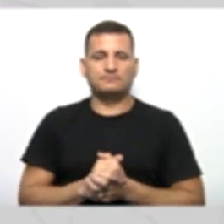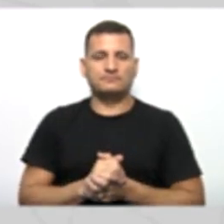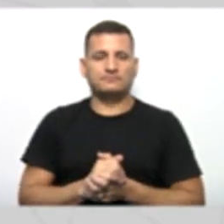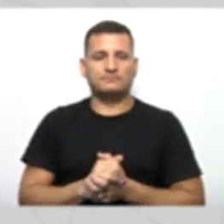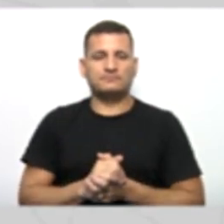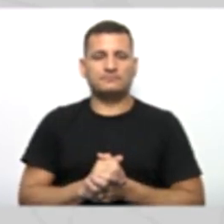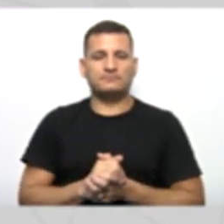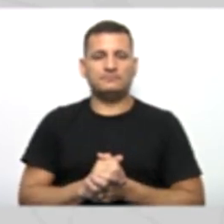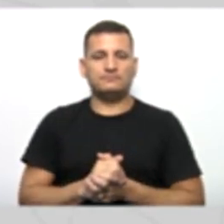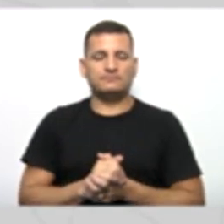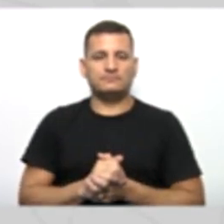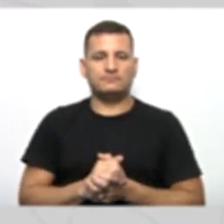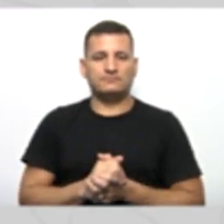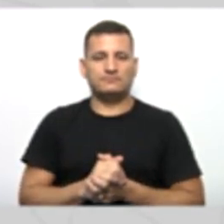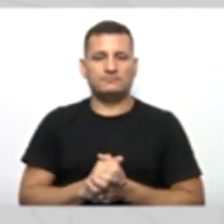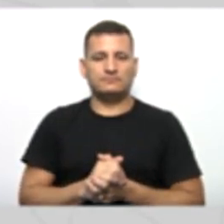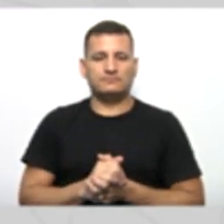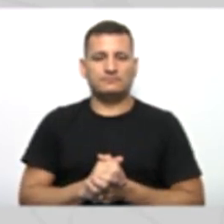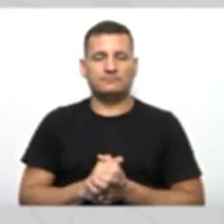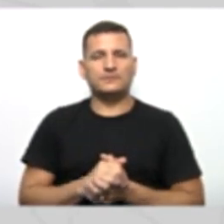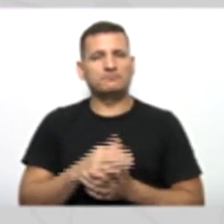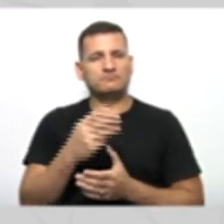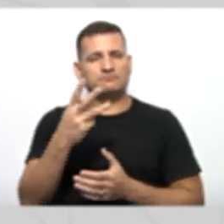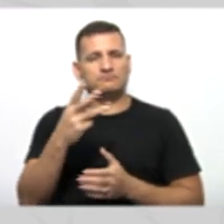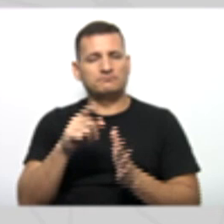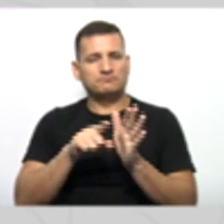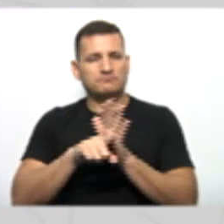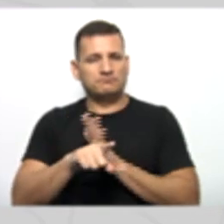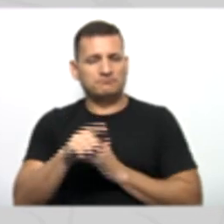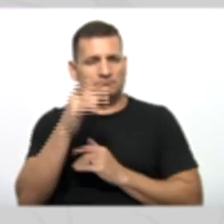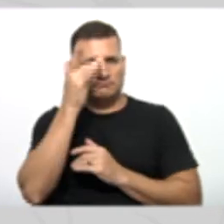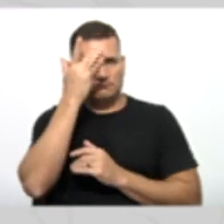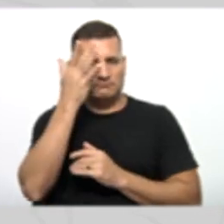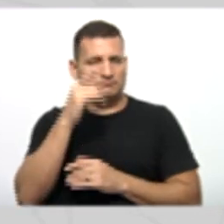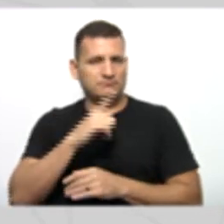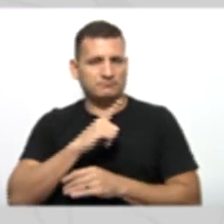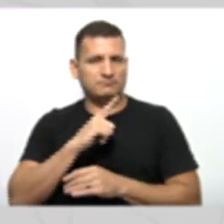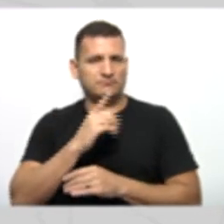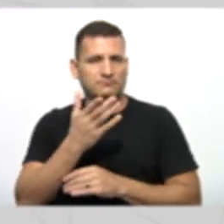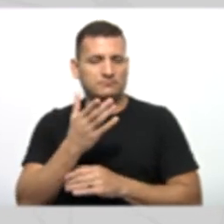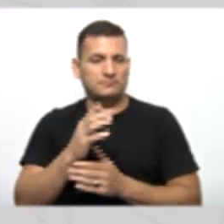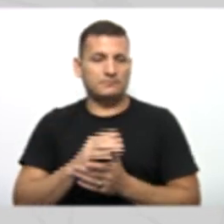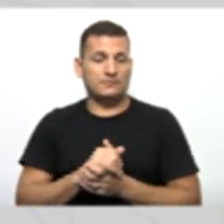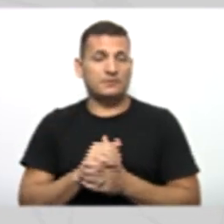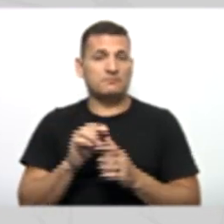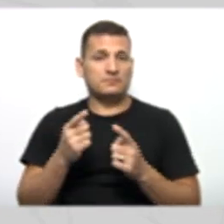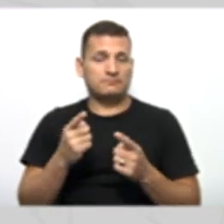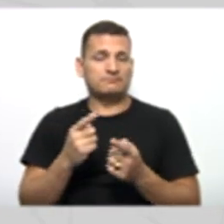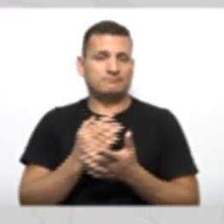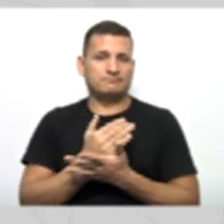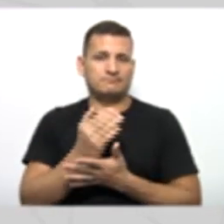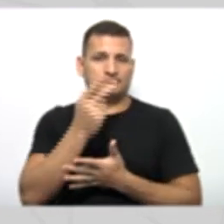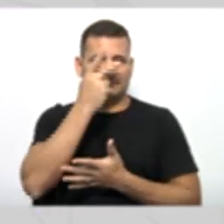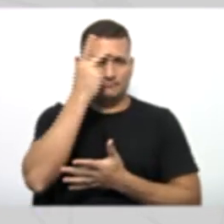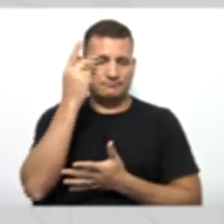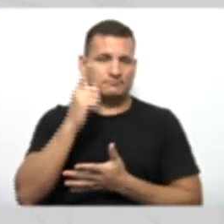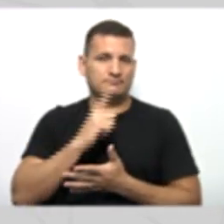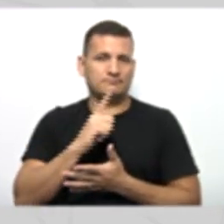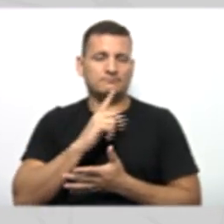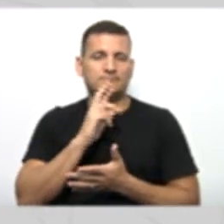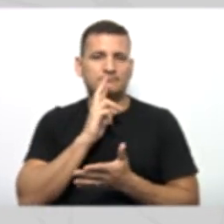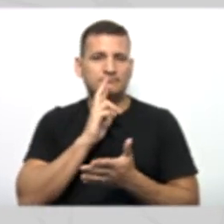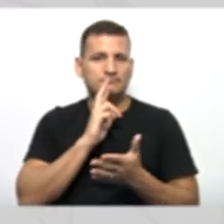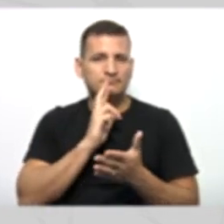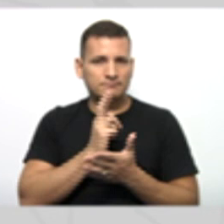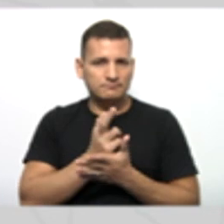vocês não falarem assim, nossa, Luiz, isso aí é muito fácil. Mas muitas pessoas erram aí nessas questões quando